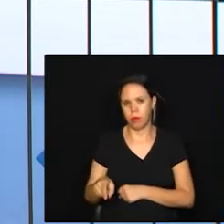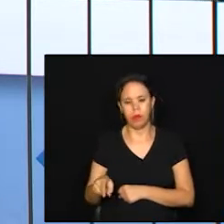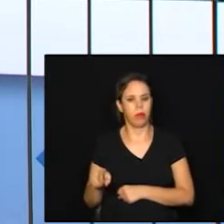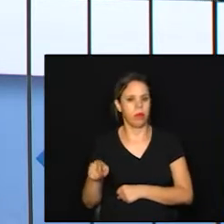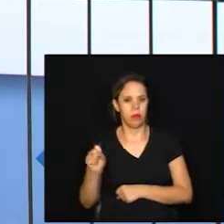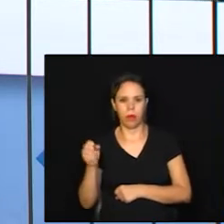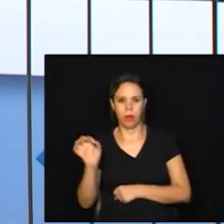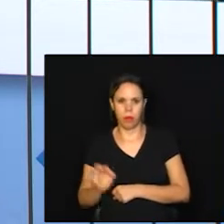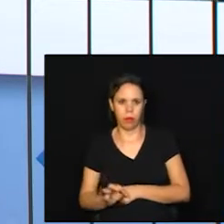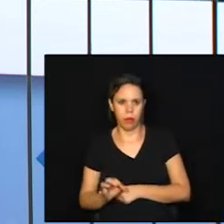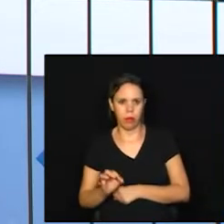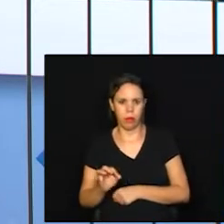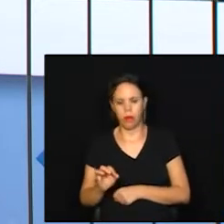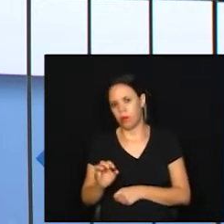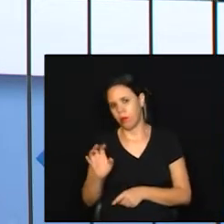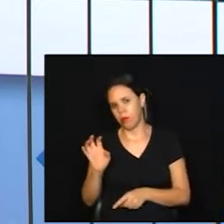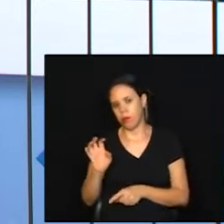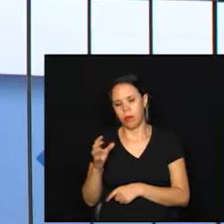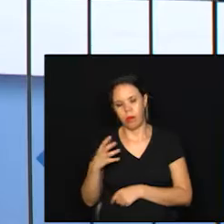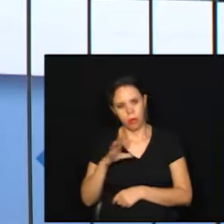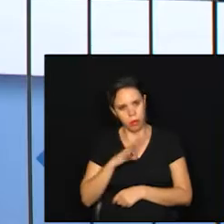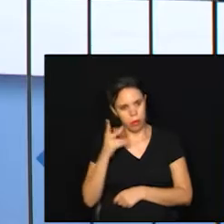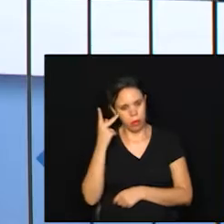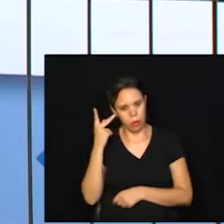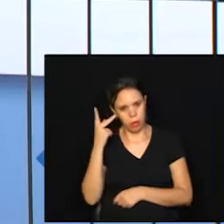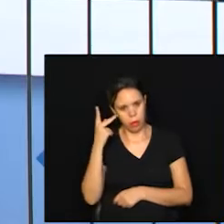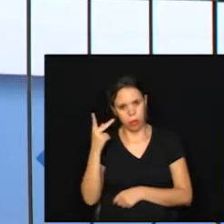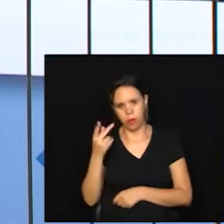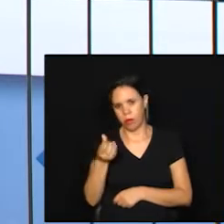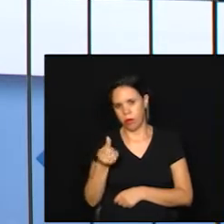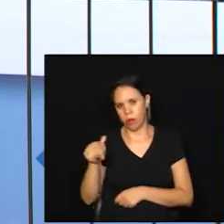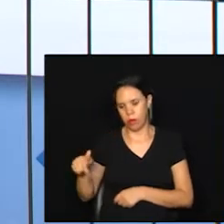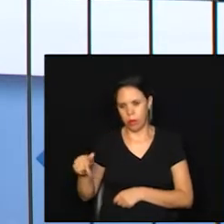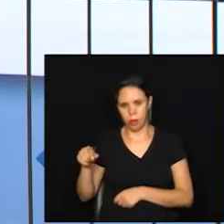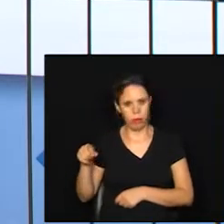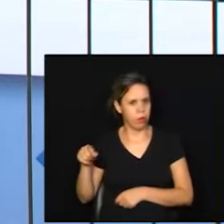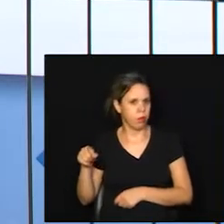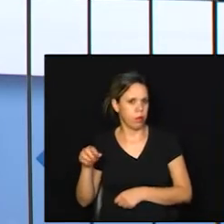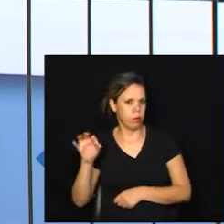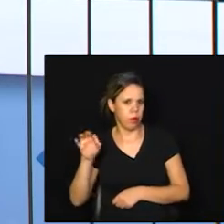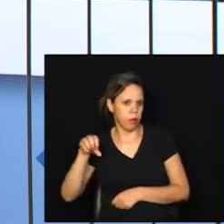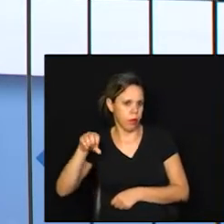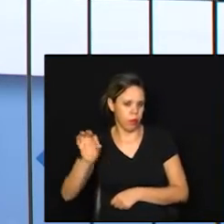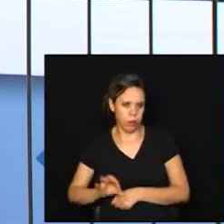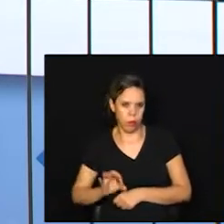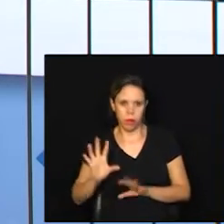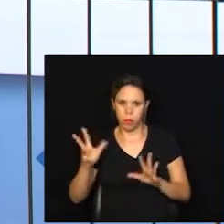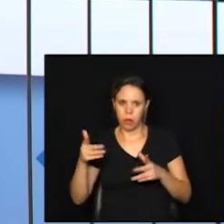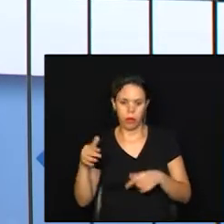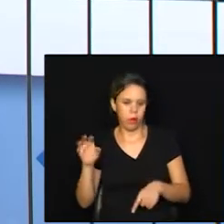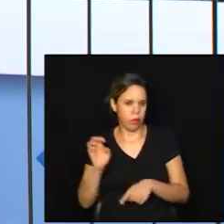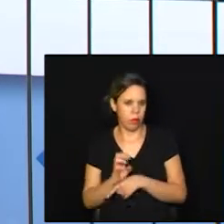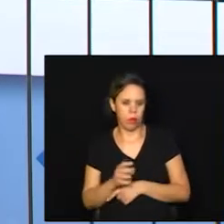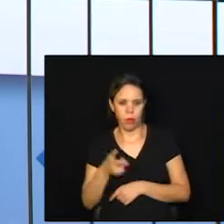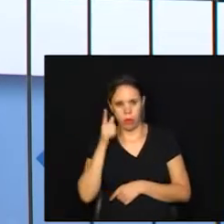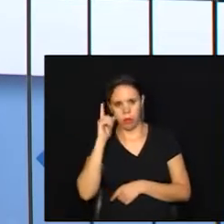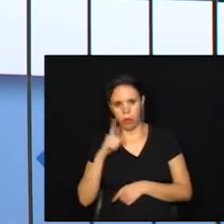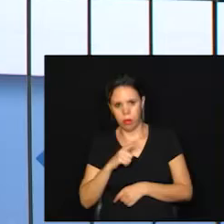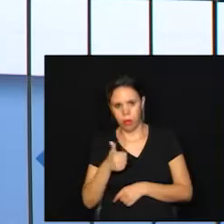67,8% na Grande São Paulo e 67,9% em todo o estado. Ontem, nós tínhamos